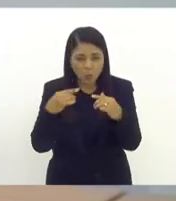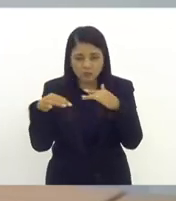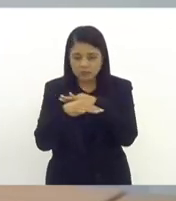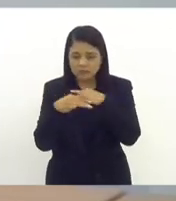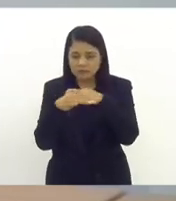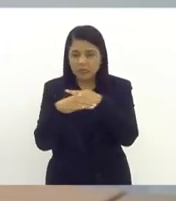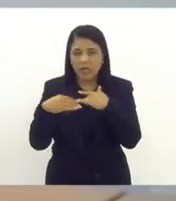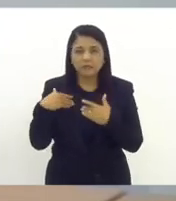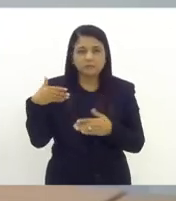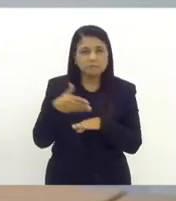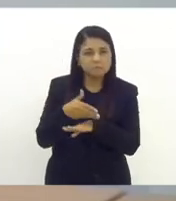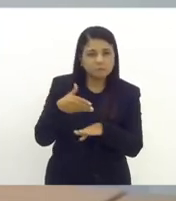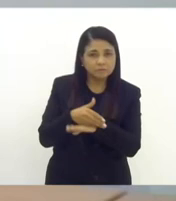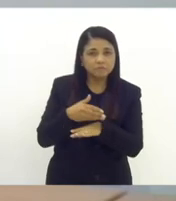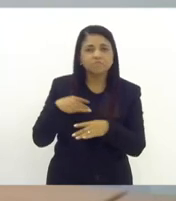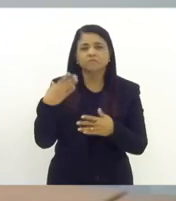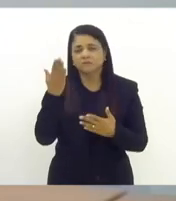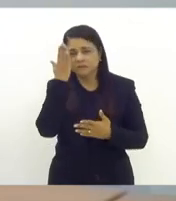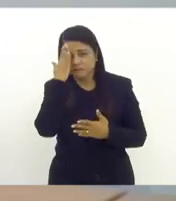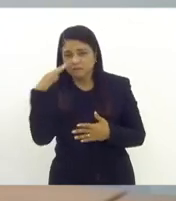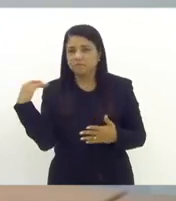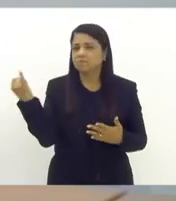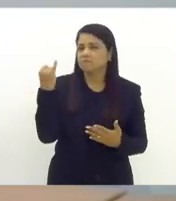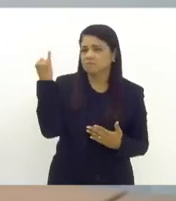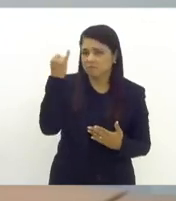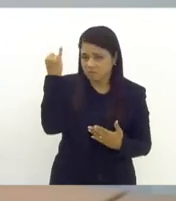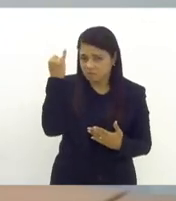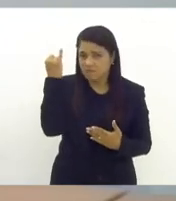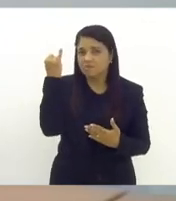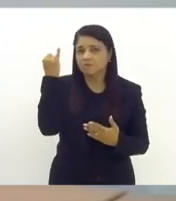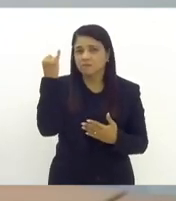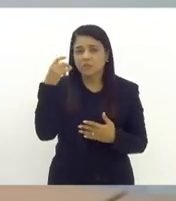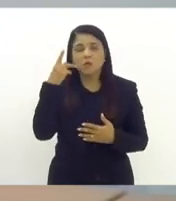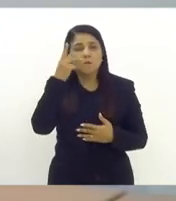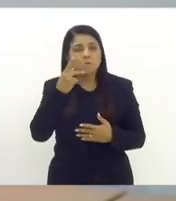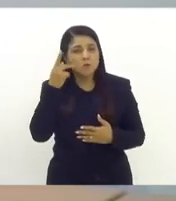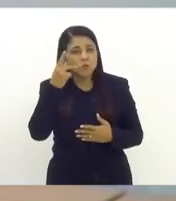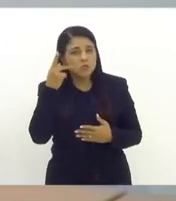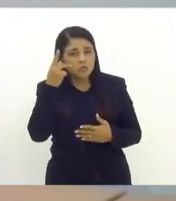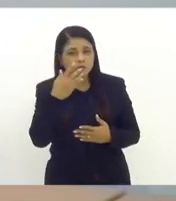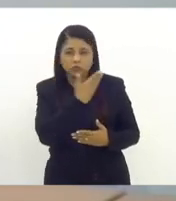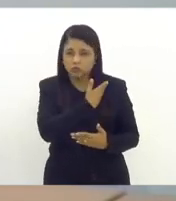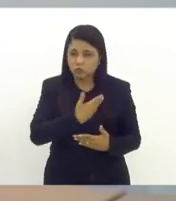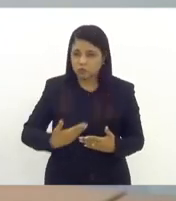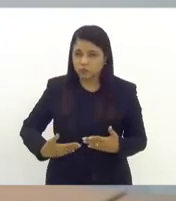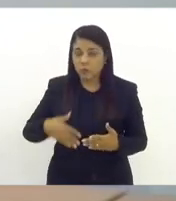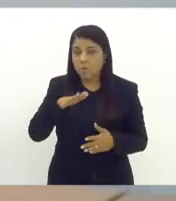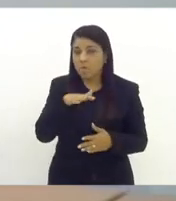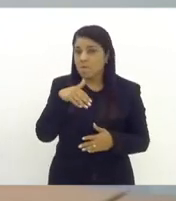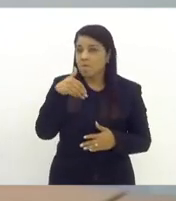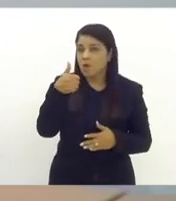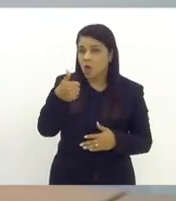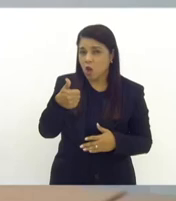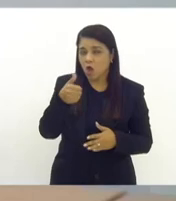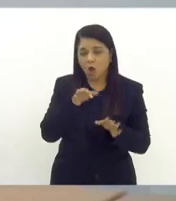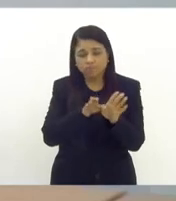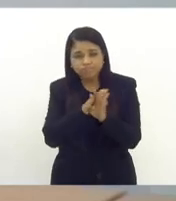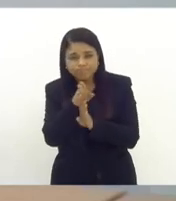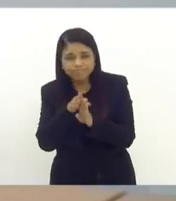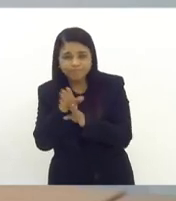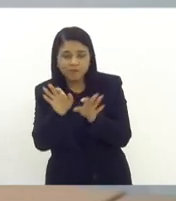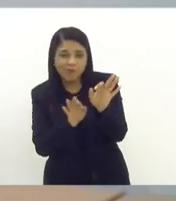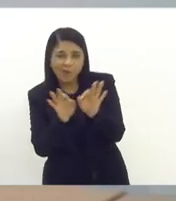sabe da importância de que tenhamos políticas públicas que possam melhor e melhor